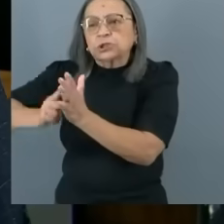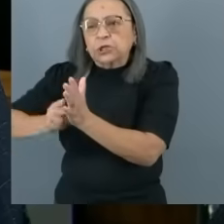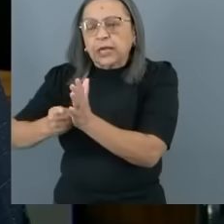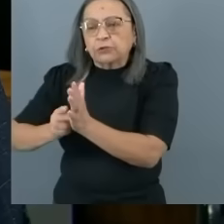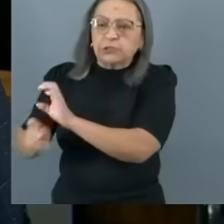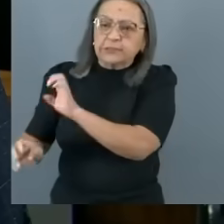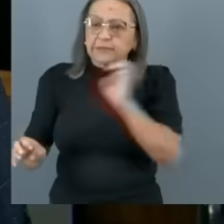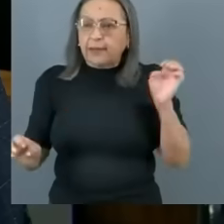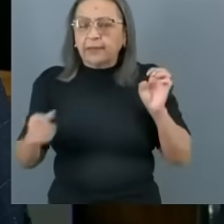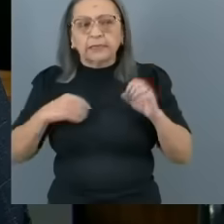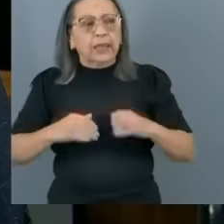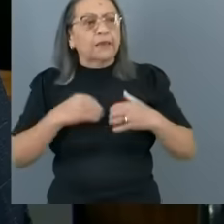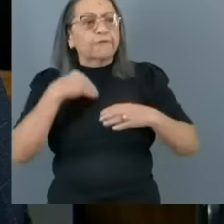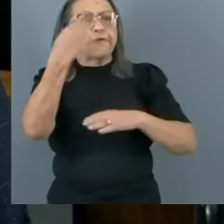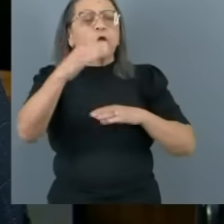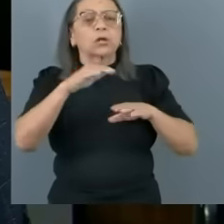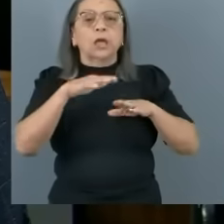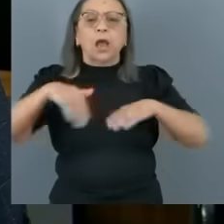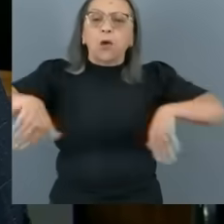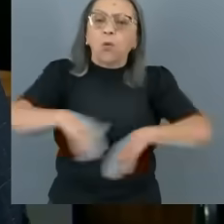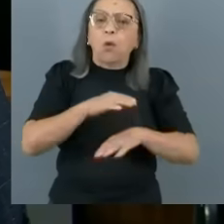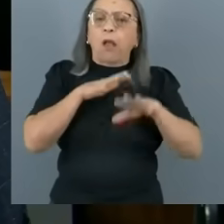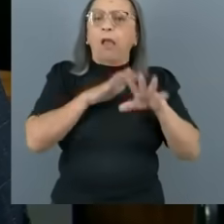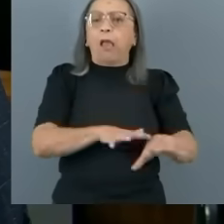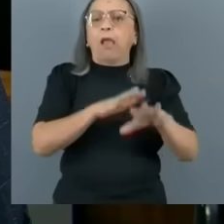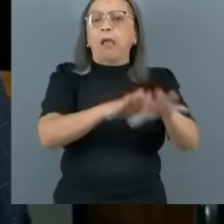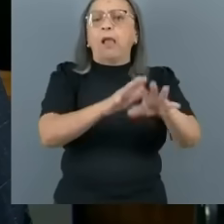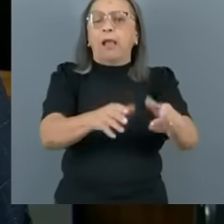fazendo algazarra, invadindo propriedades,